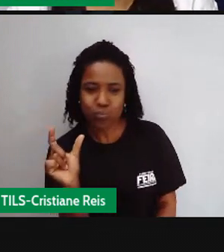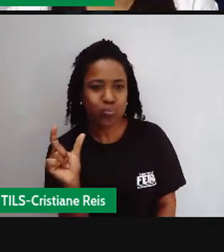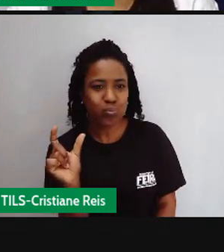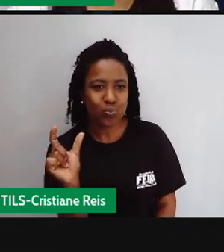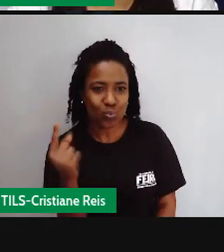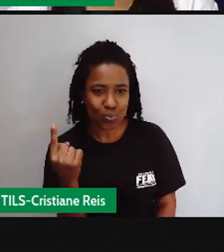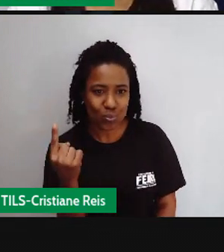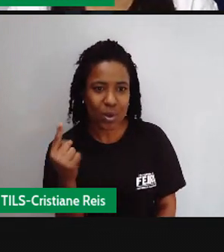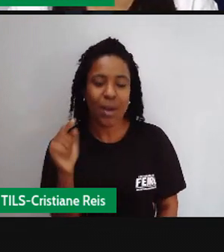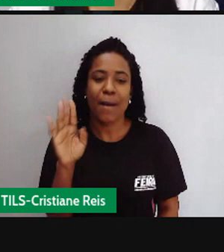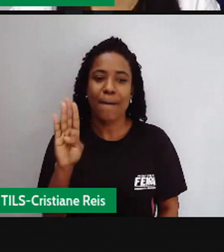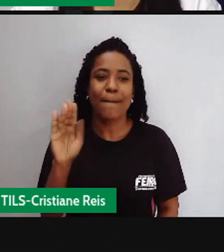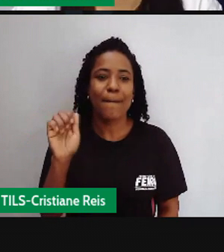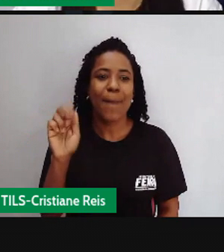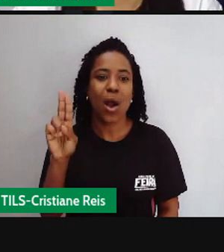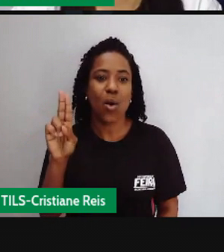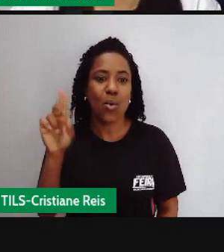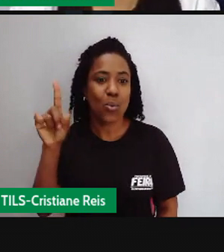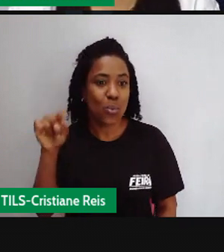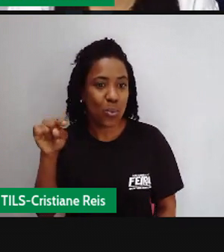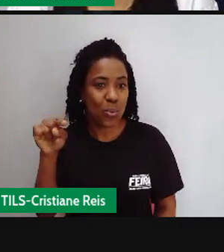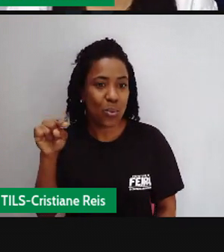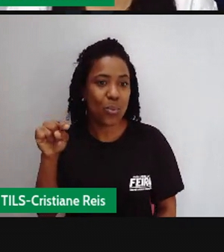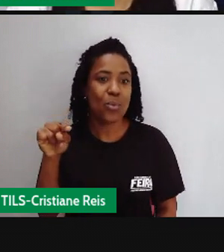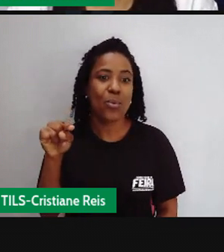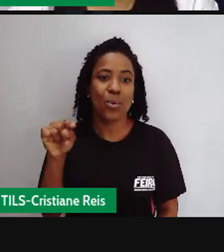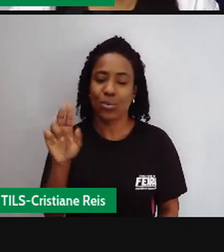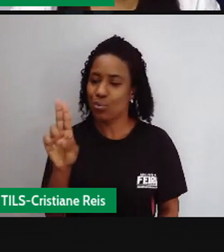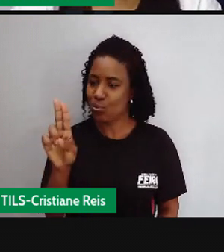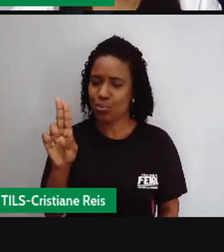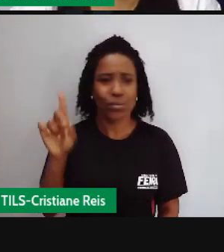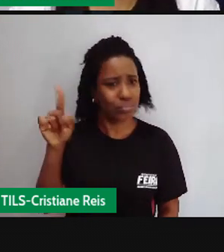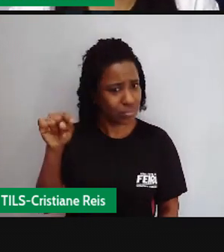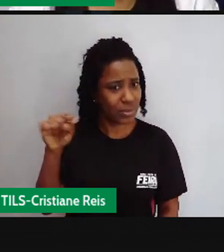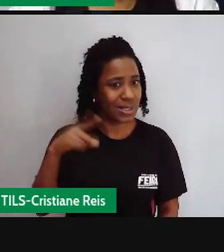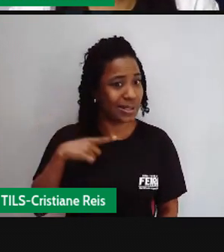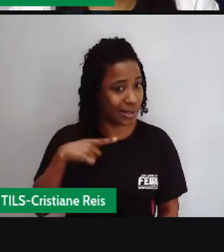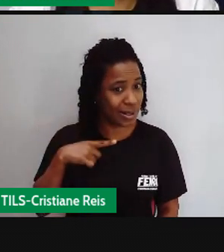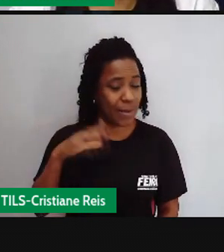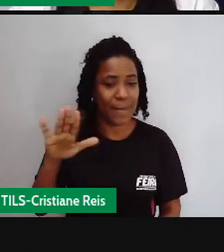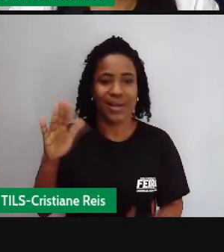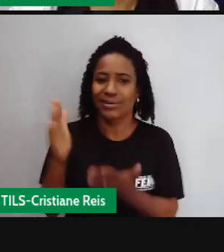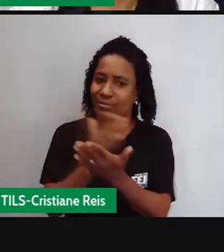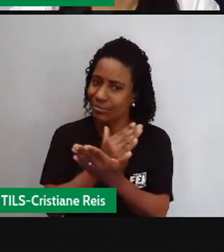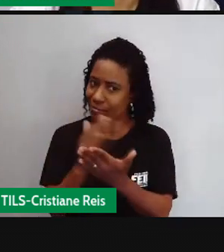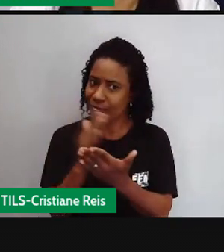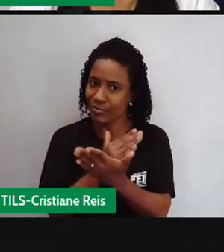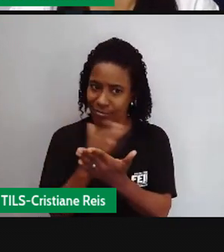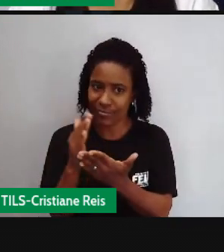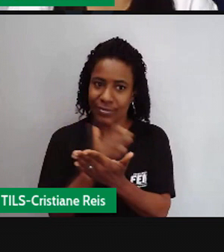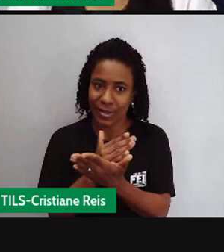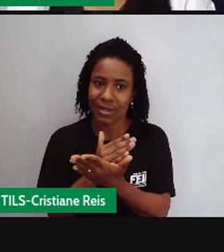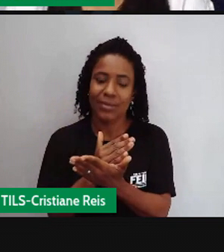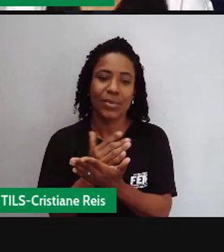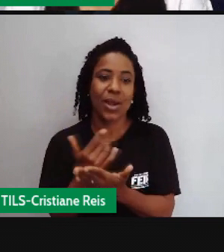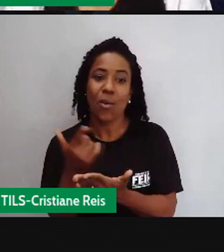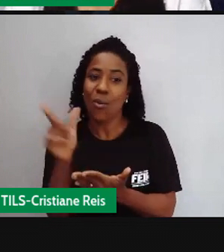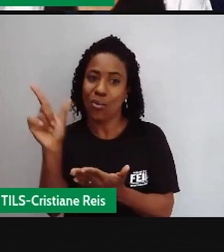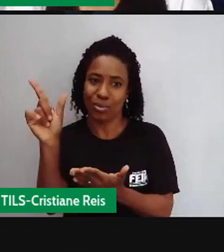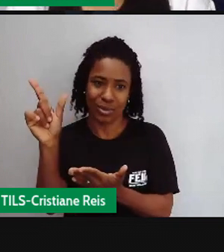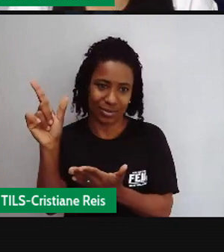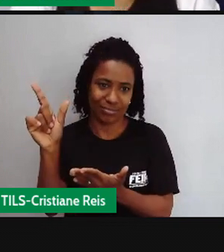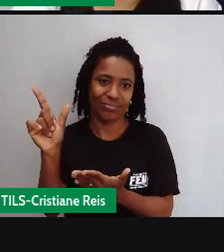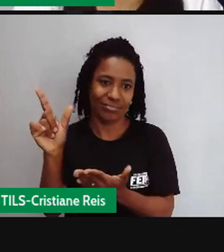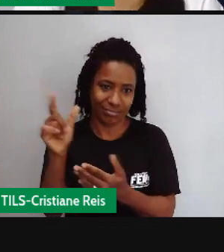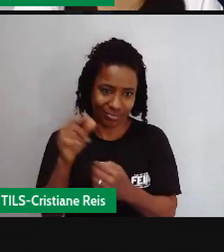U e recebe o acento, mas aí a gente já não entra aí nessa classificação de oxítonas, porque a gente já viu que as